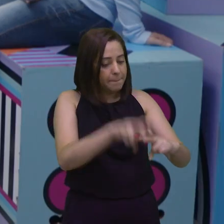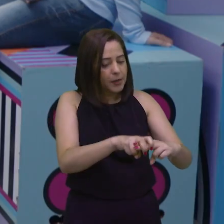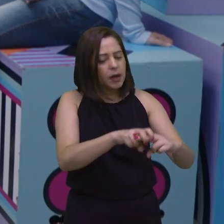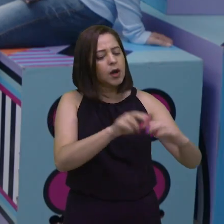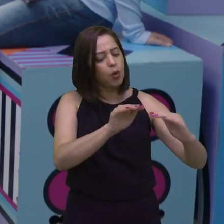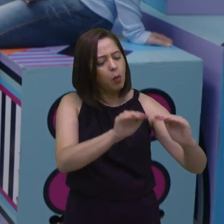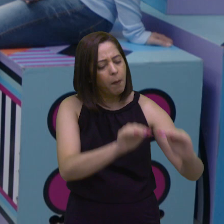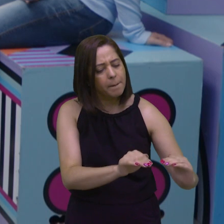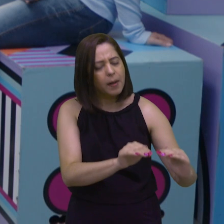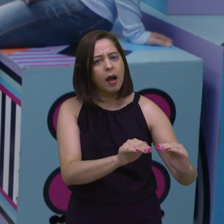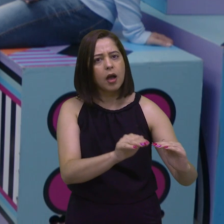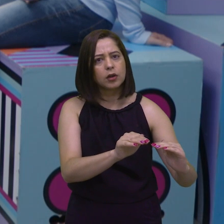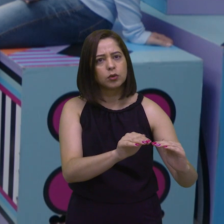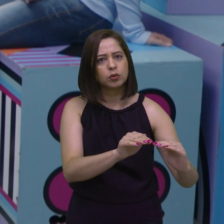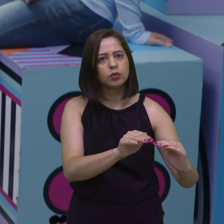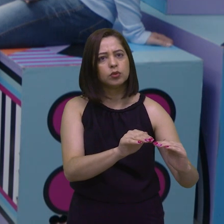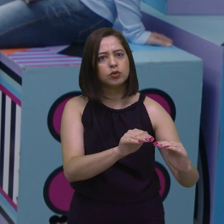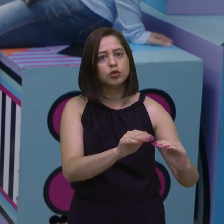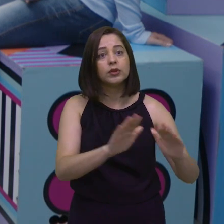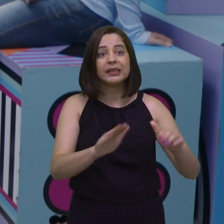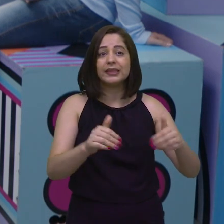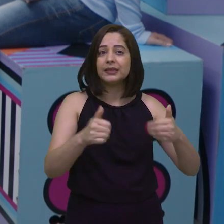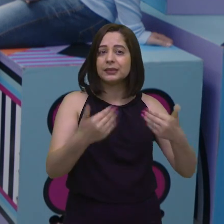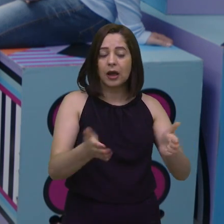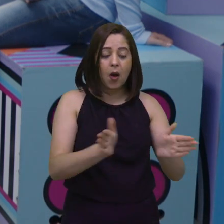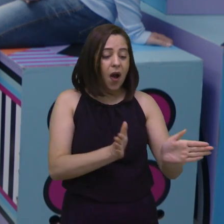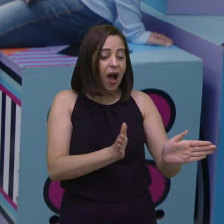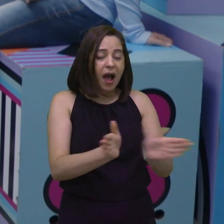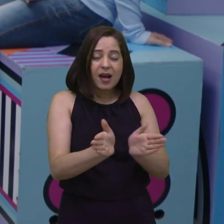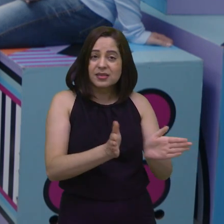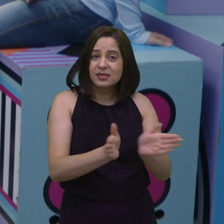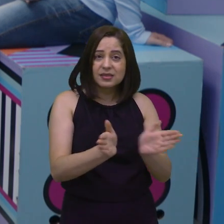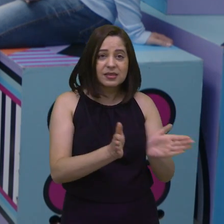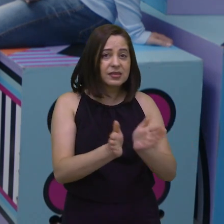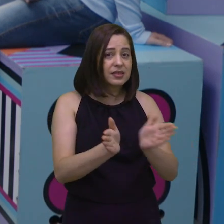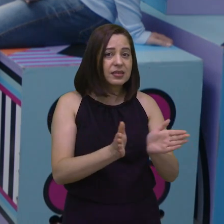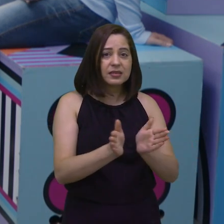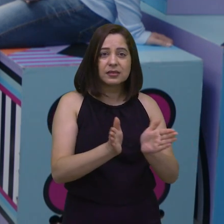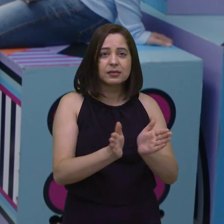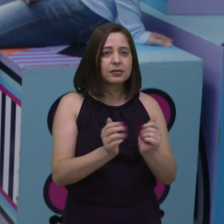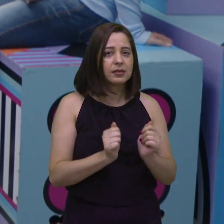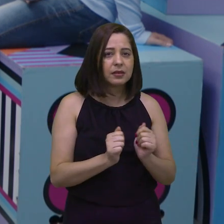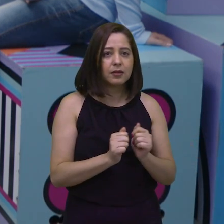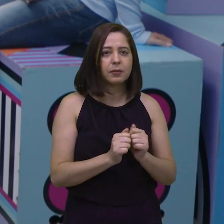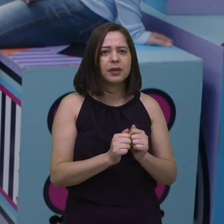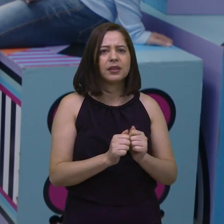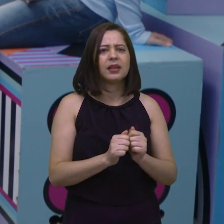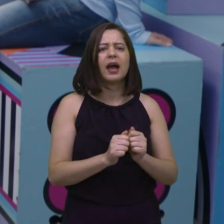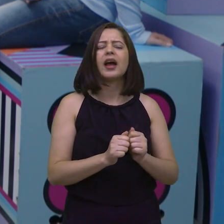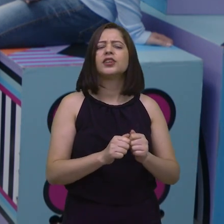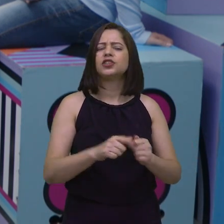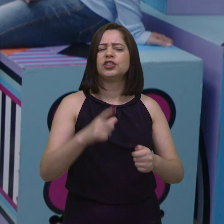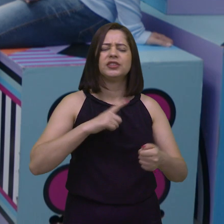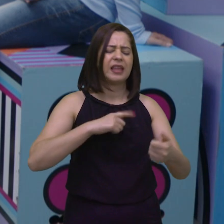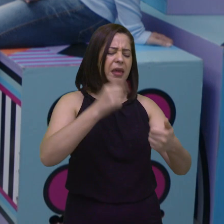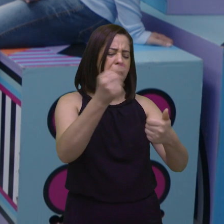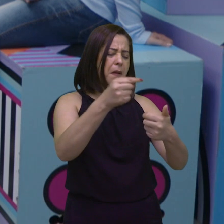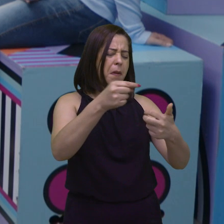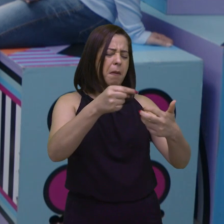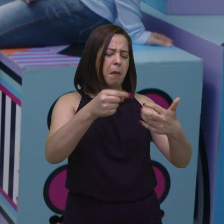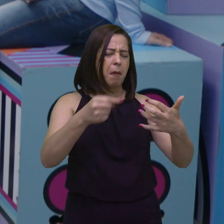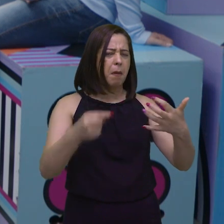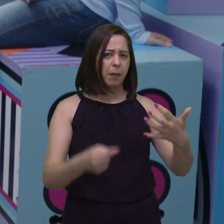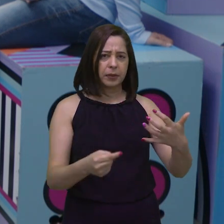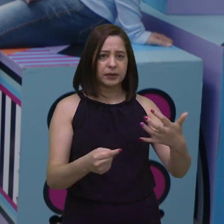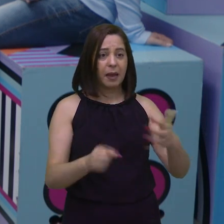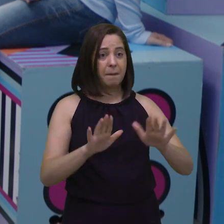em altura. Então, assim, a questão de acessibilidade, ela vai muito além.